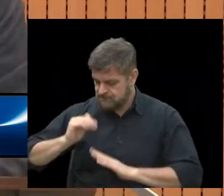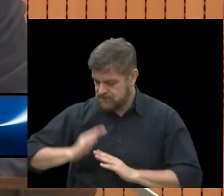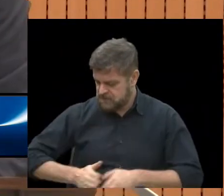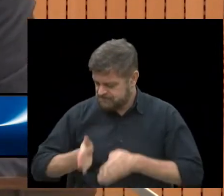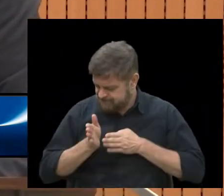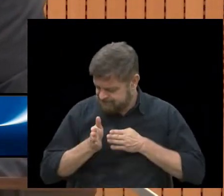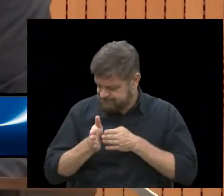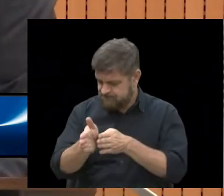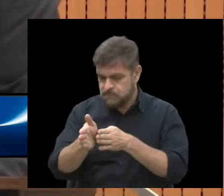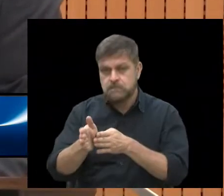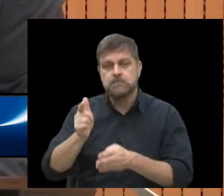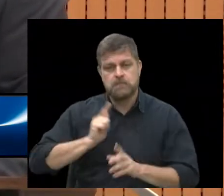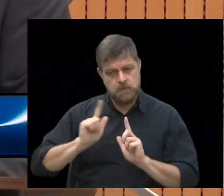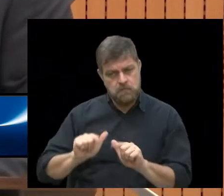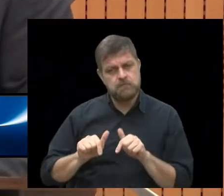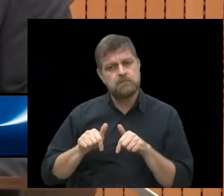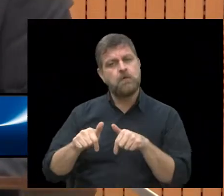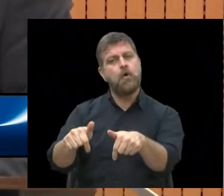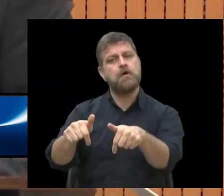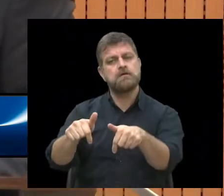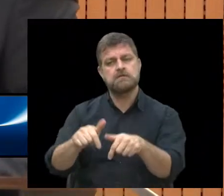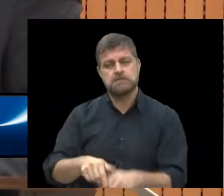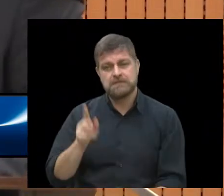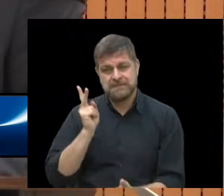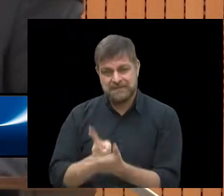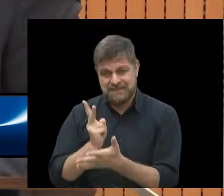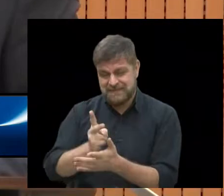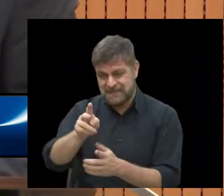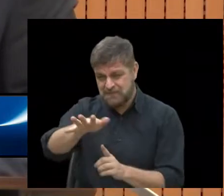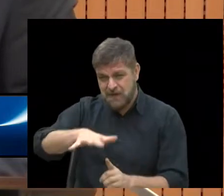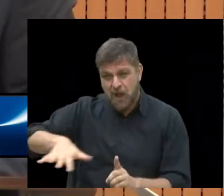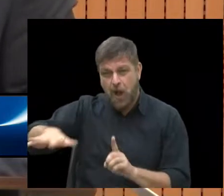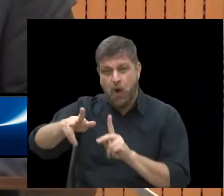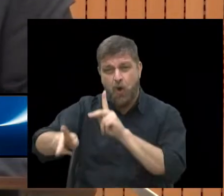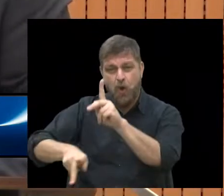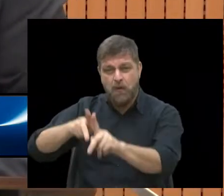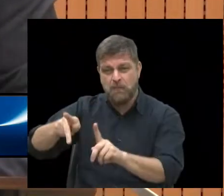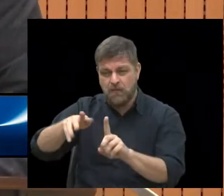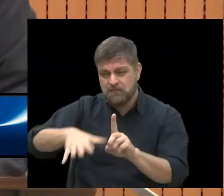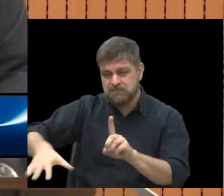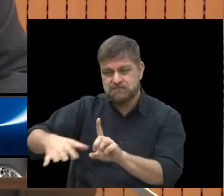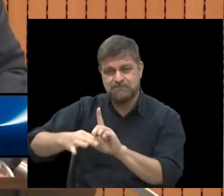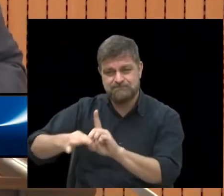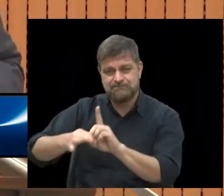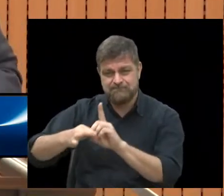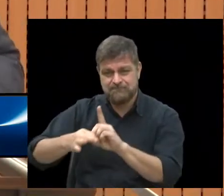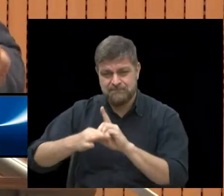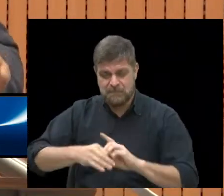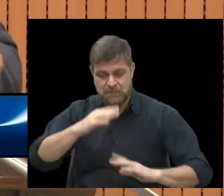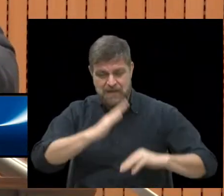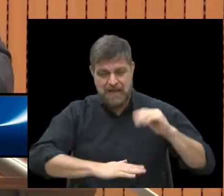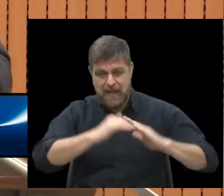e assim eu vou continuar, sempre do lado do povo, fiscalizando os